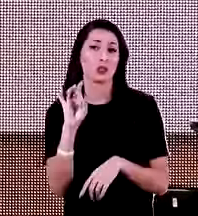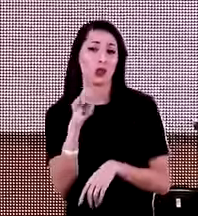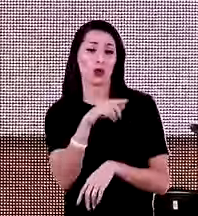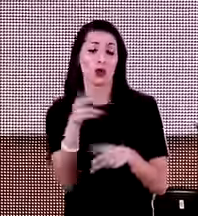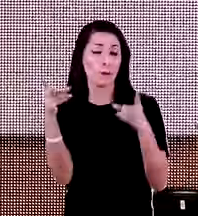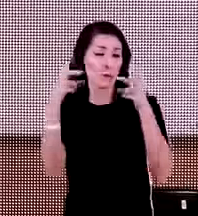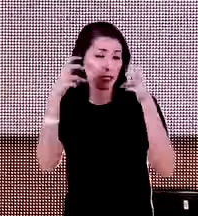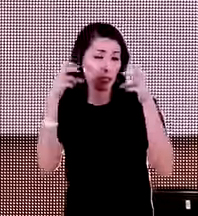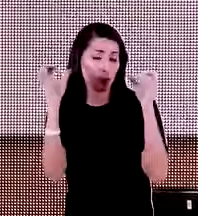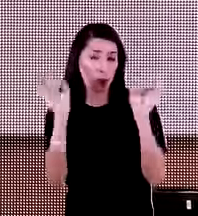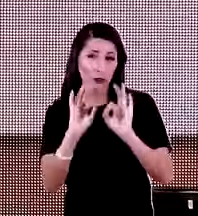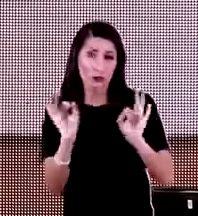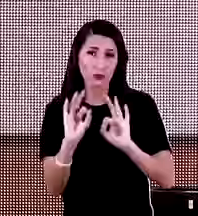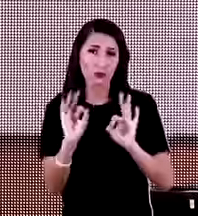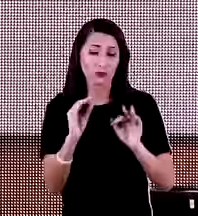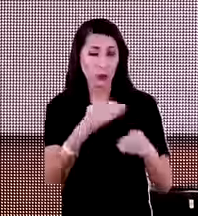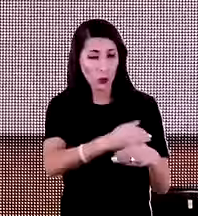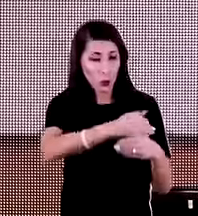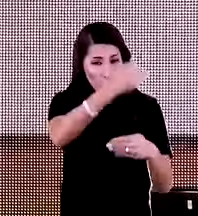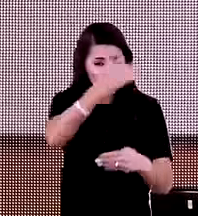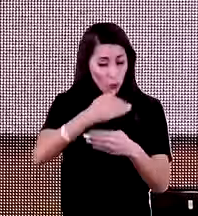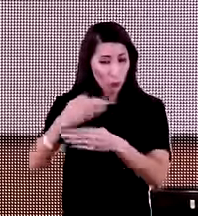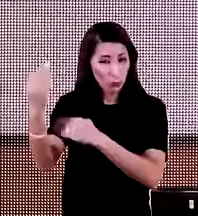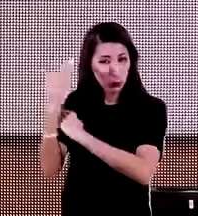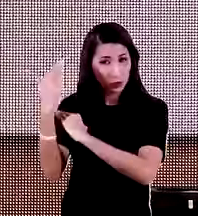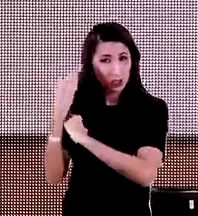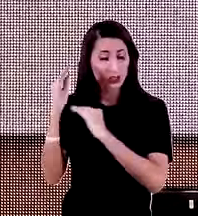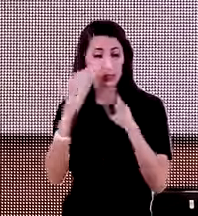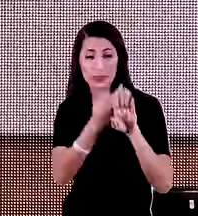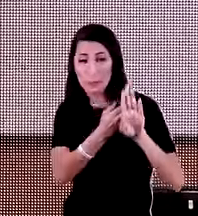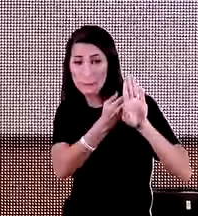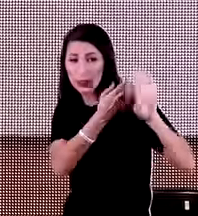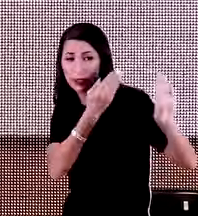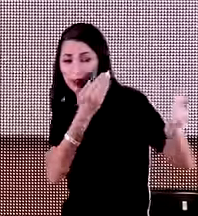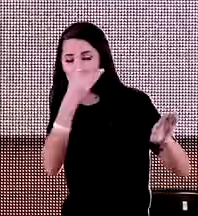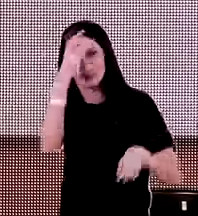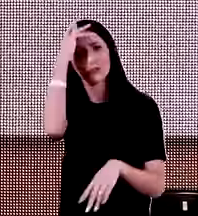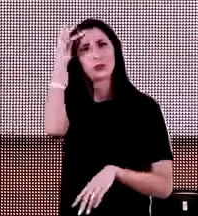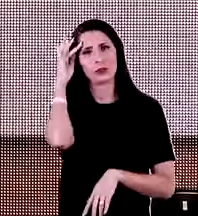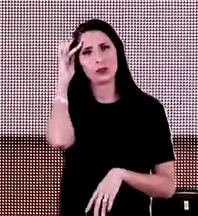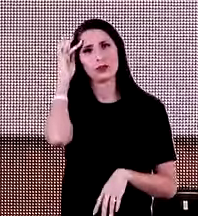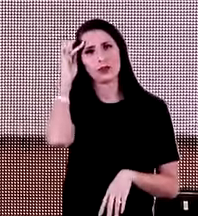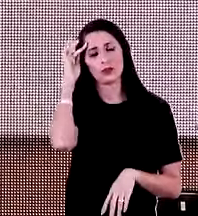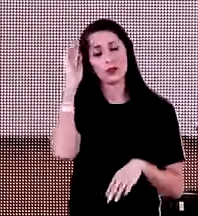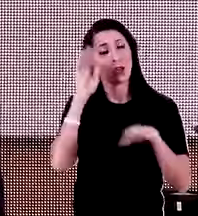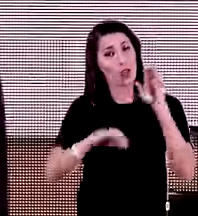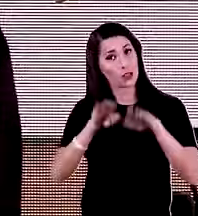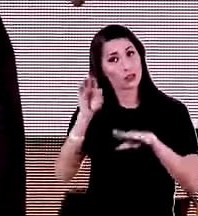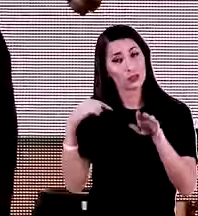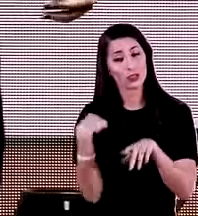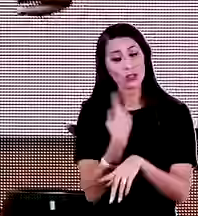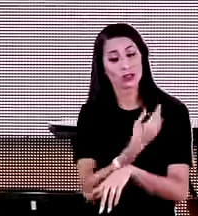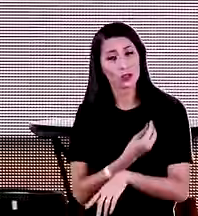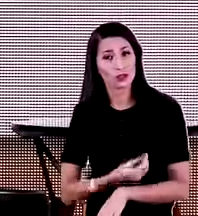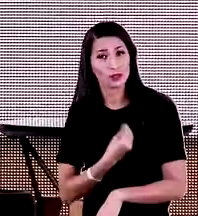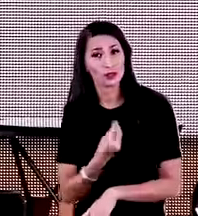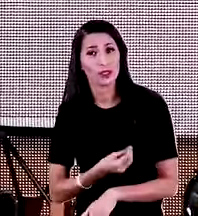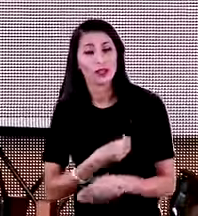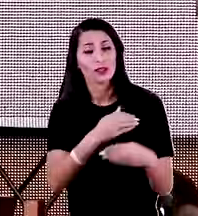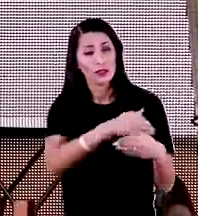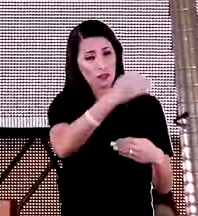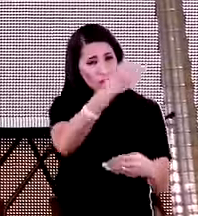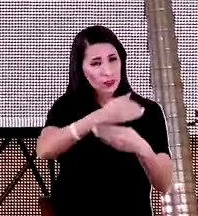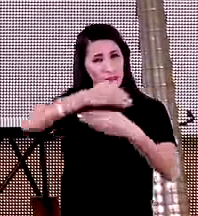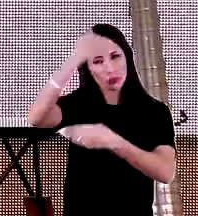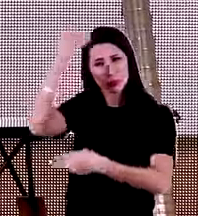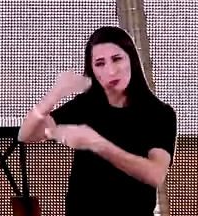que aqueles muros que protegiam ela, separavam elas também das pessoas. Às vezes, na nossa vida, a gente vai levantando muros, muros,